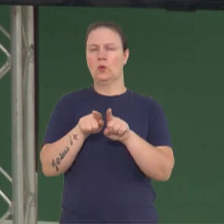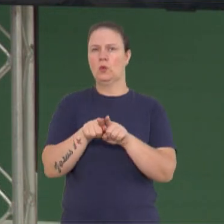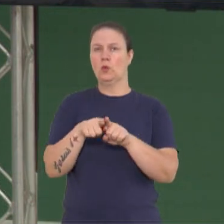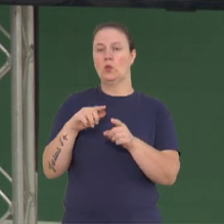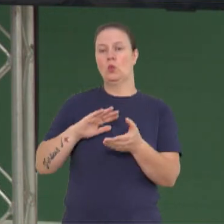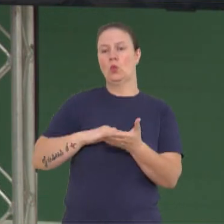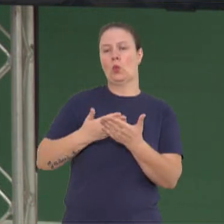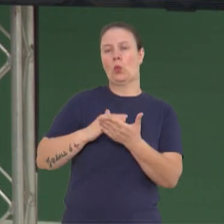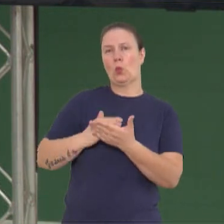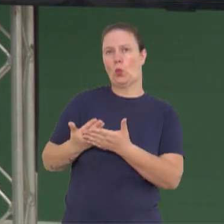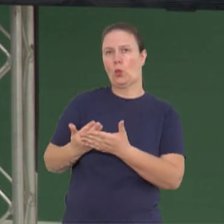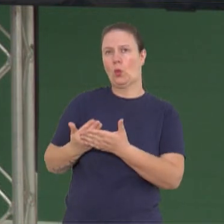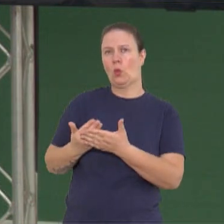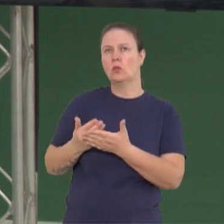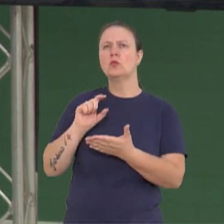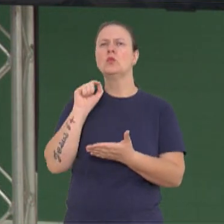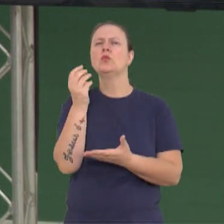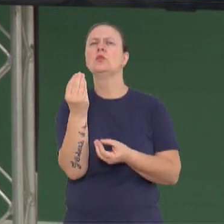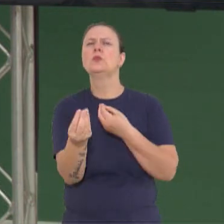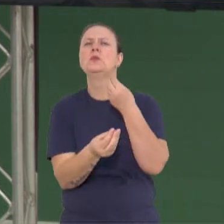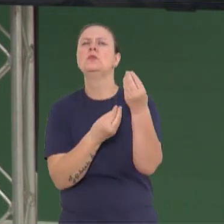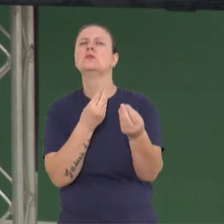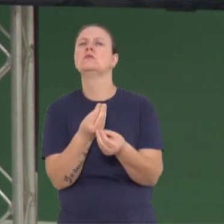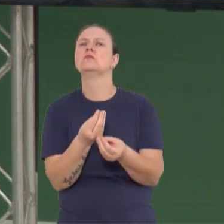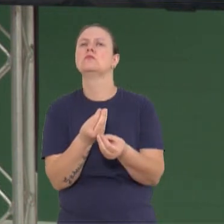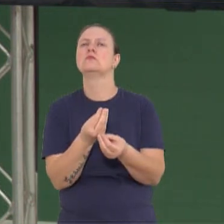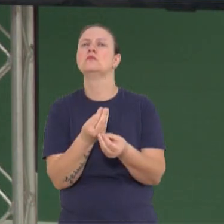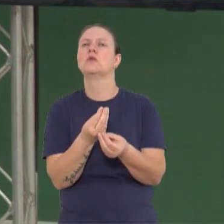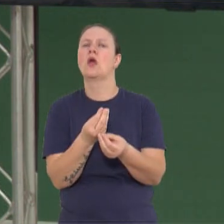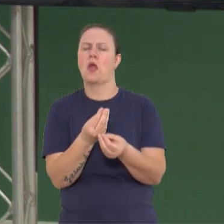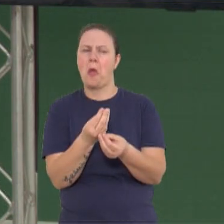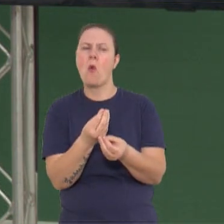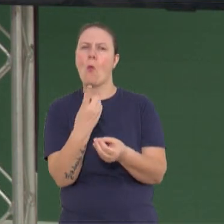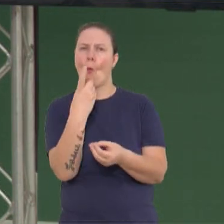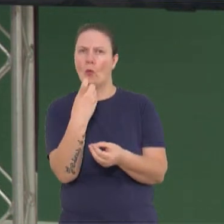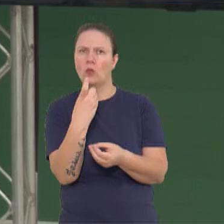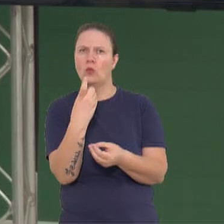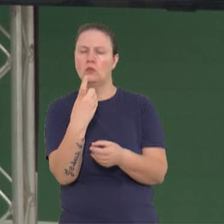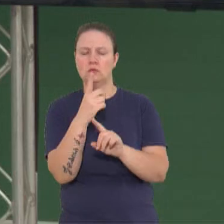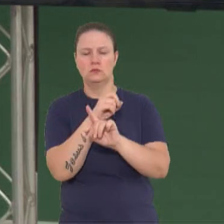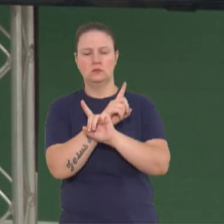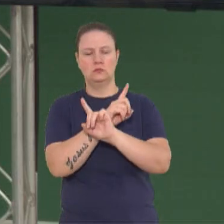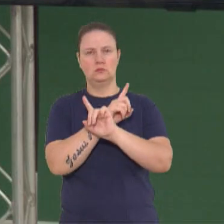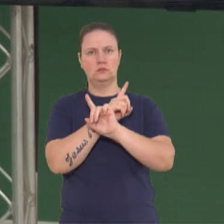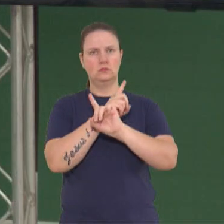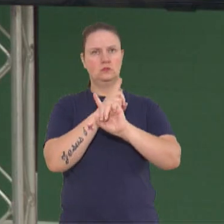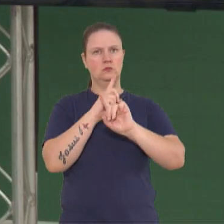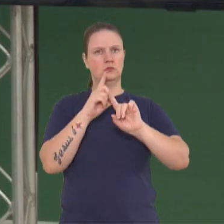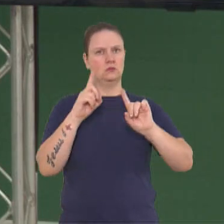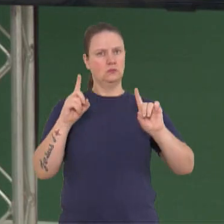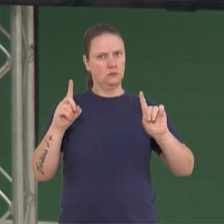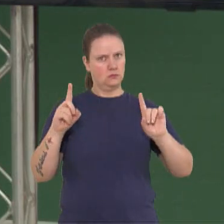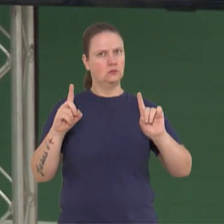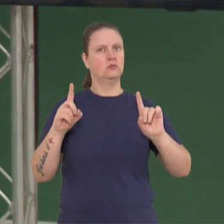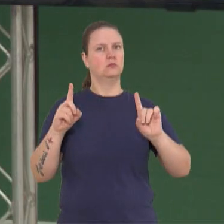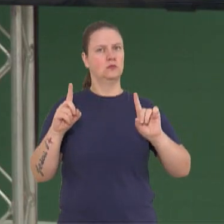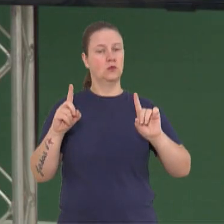interpretações imparciais? Não. Cada filósofo aqui que faz essa crítica moderna